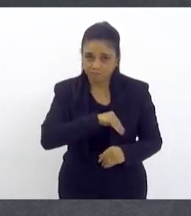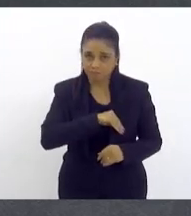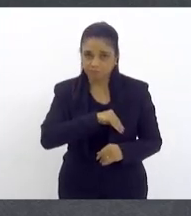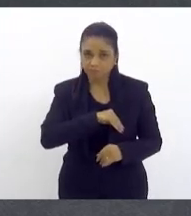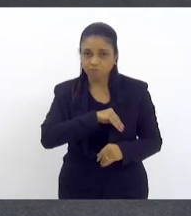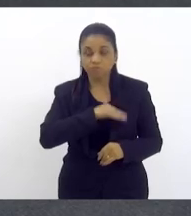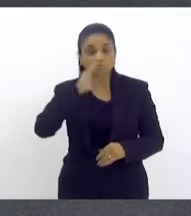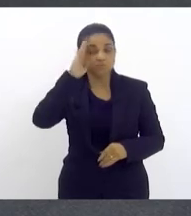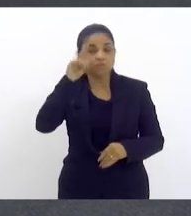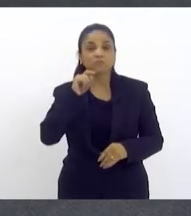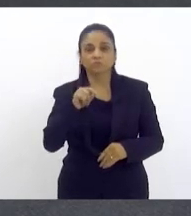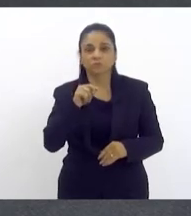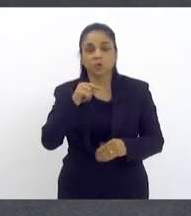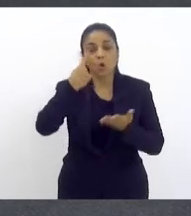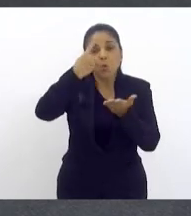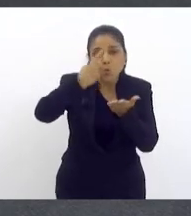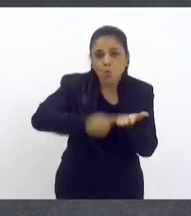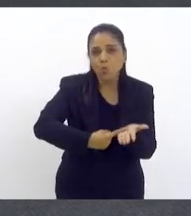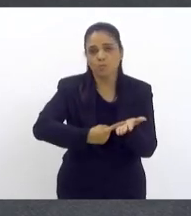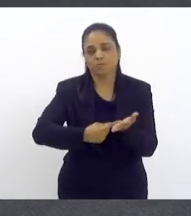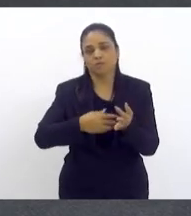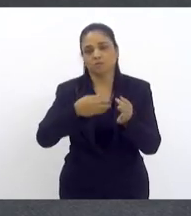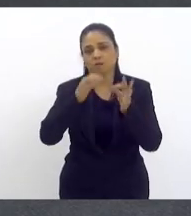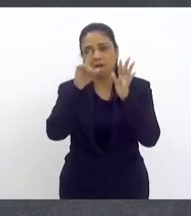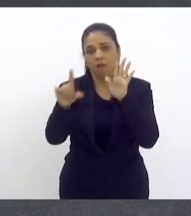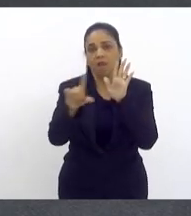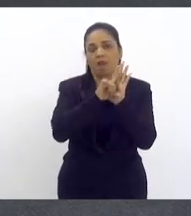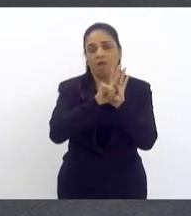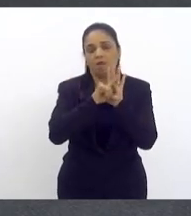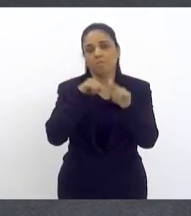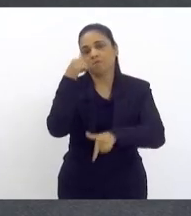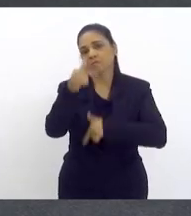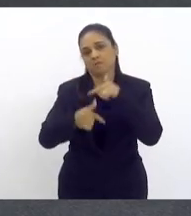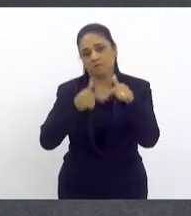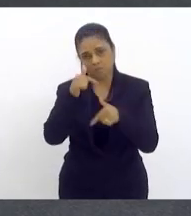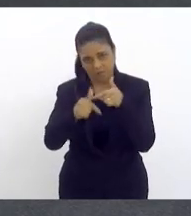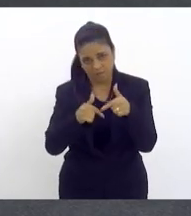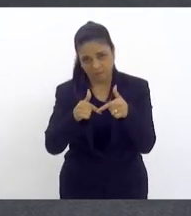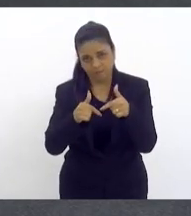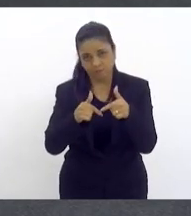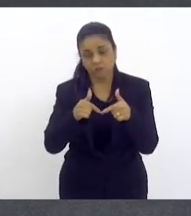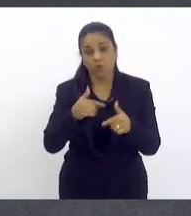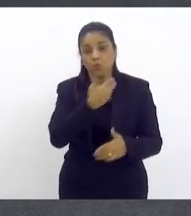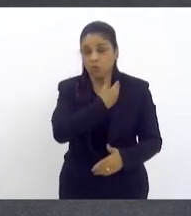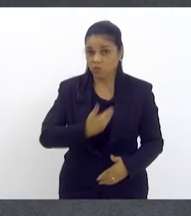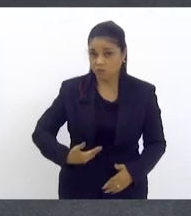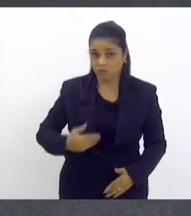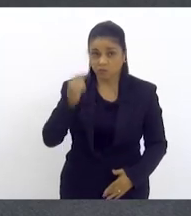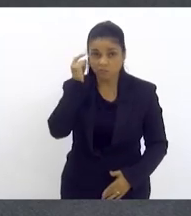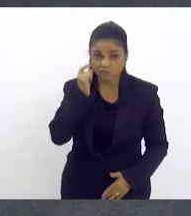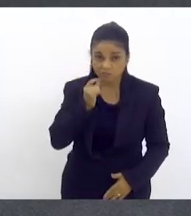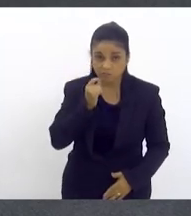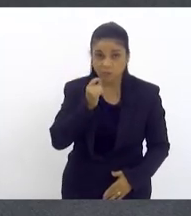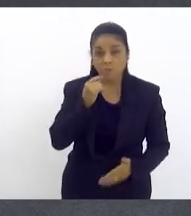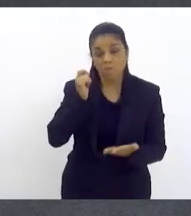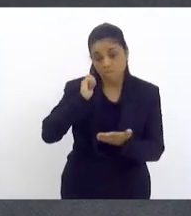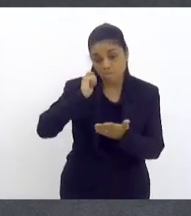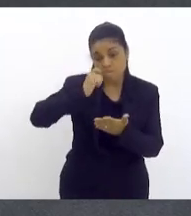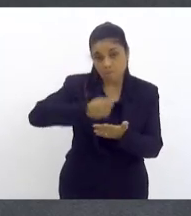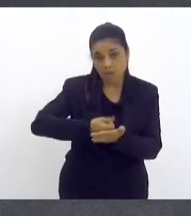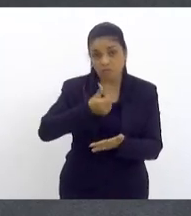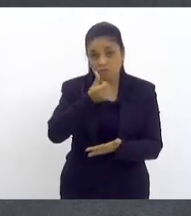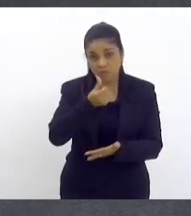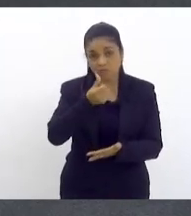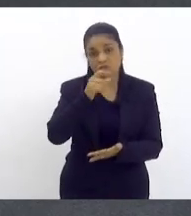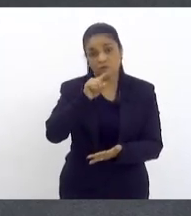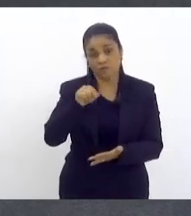principalmente do cumprimento da lei para que possa exercer suas funções então Governador Cláudio Castro pague os 6,5% dos